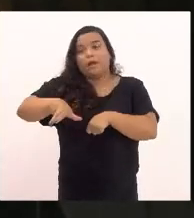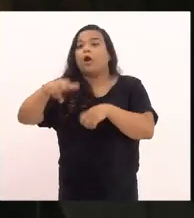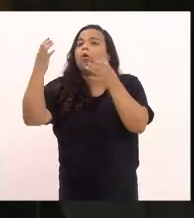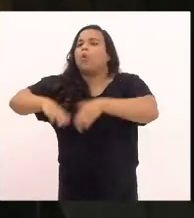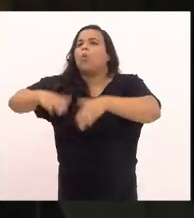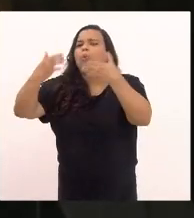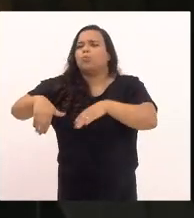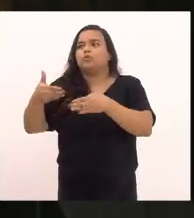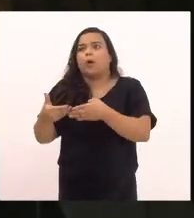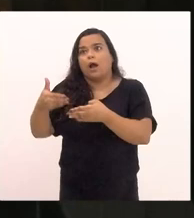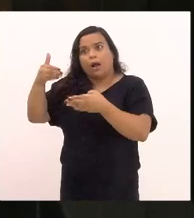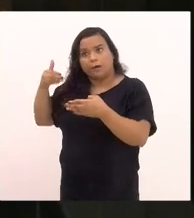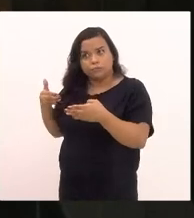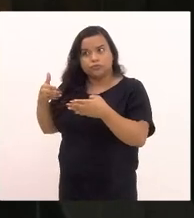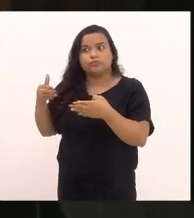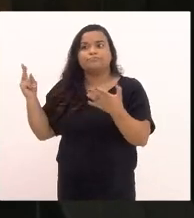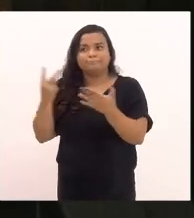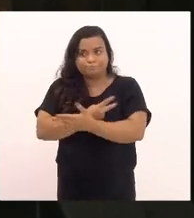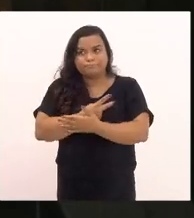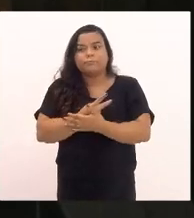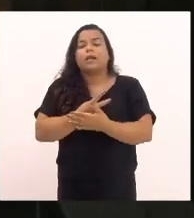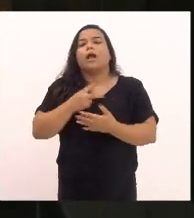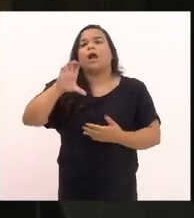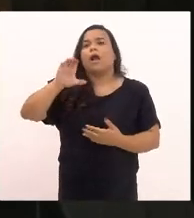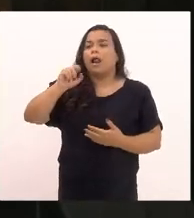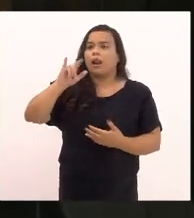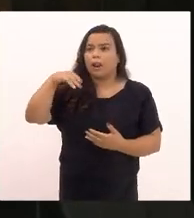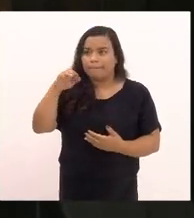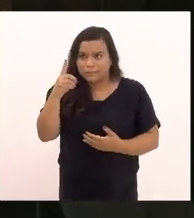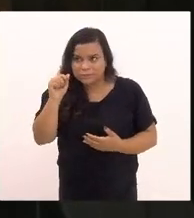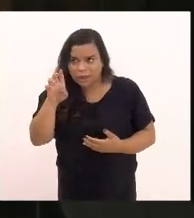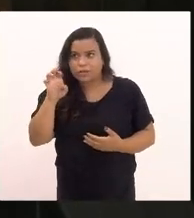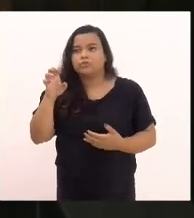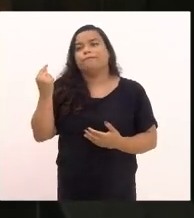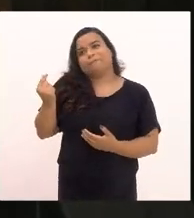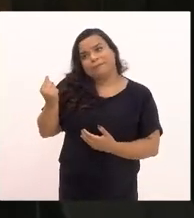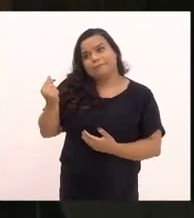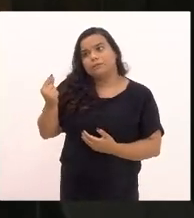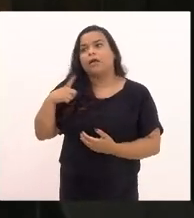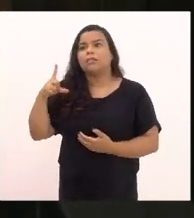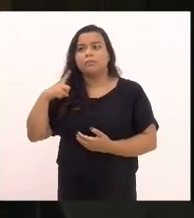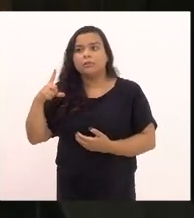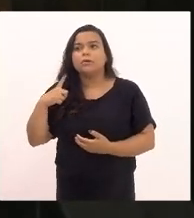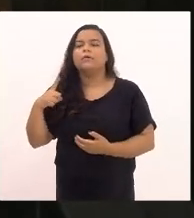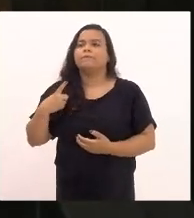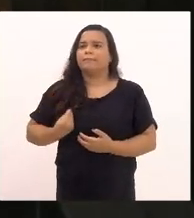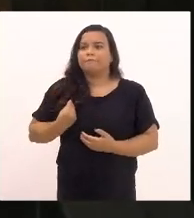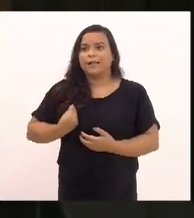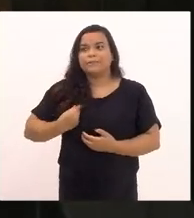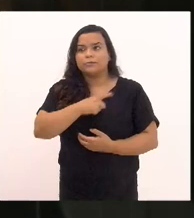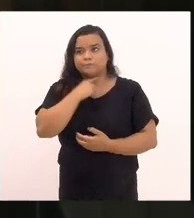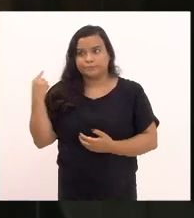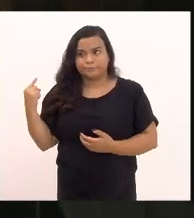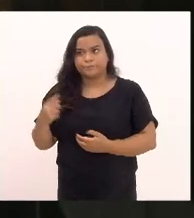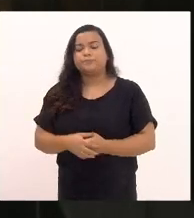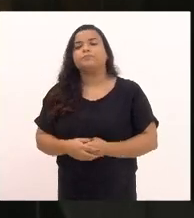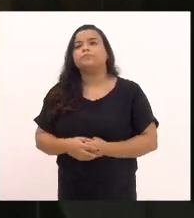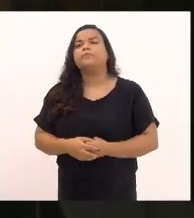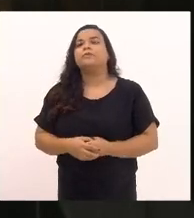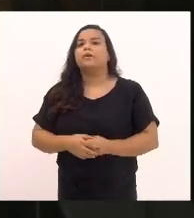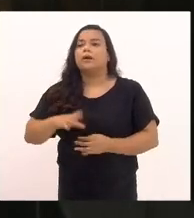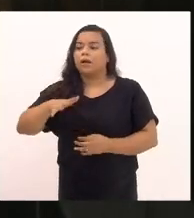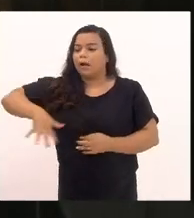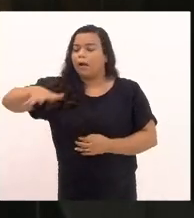da situação de calamidade financeira e que tiveram a sua validade sobrestada. Na educação isso